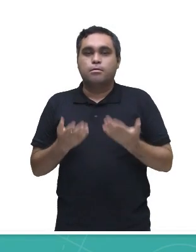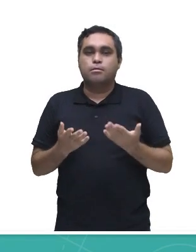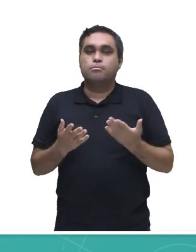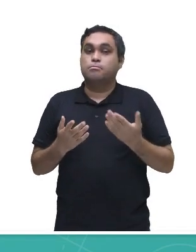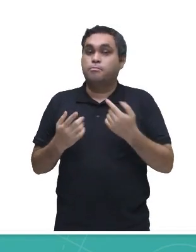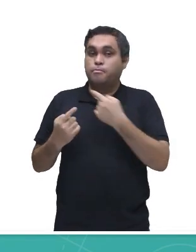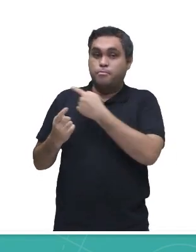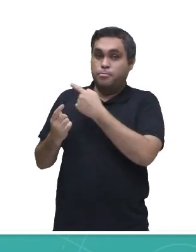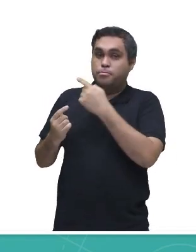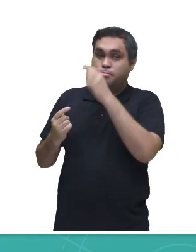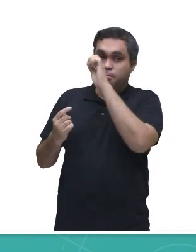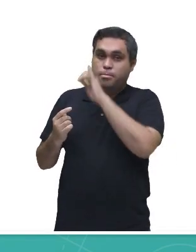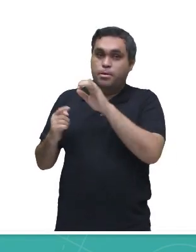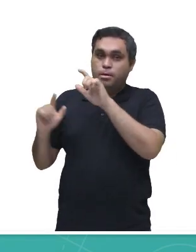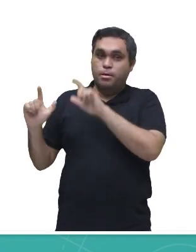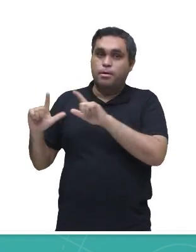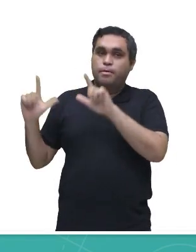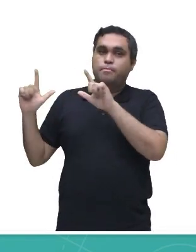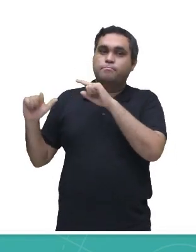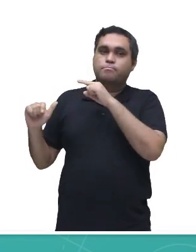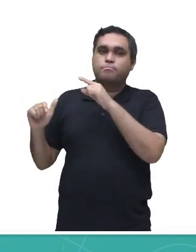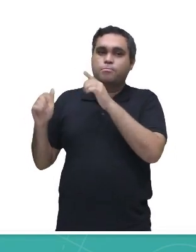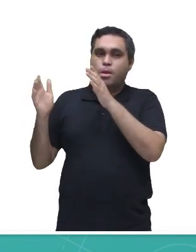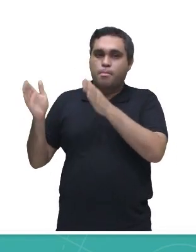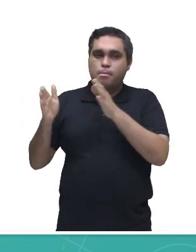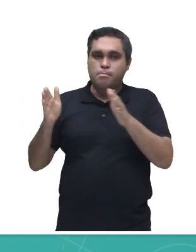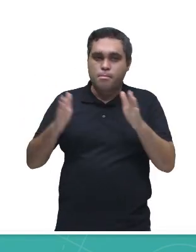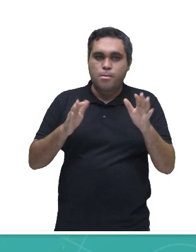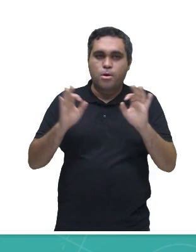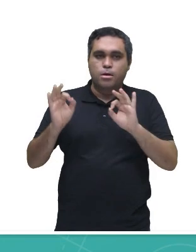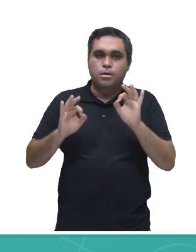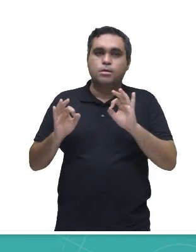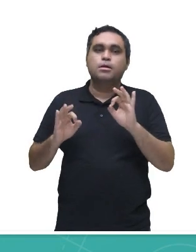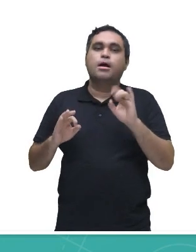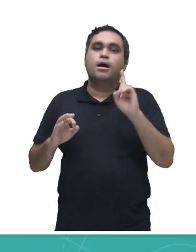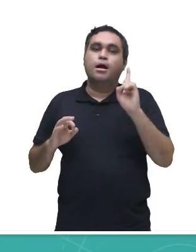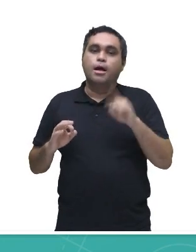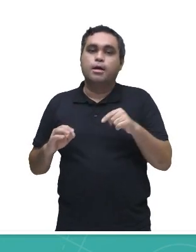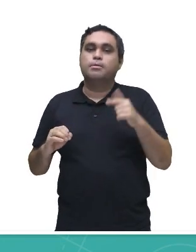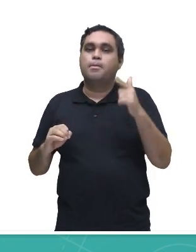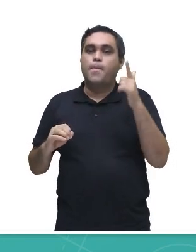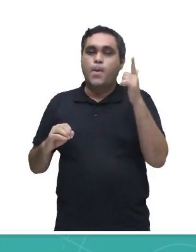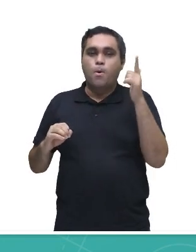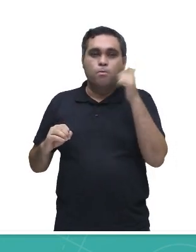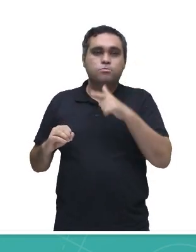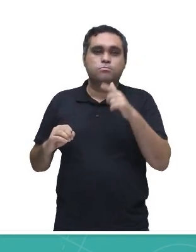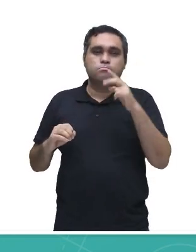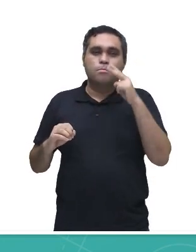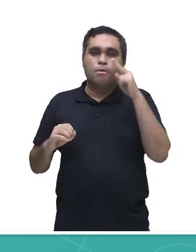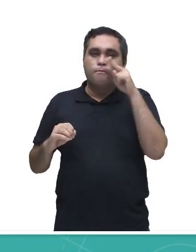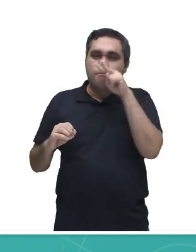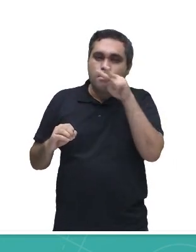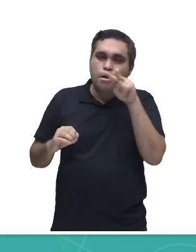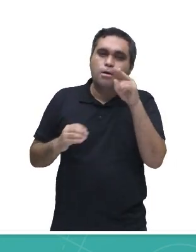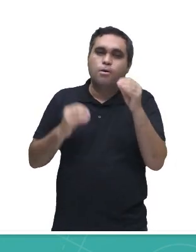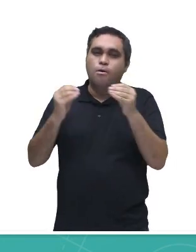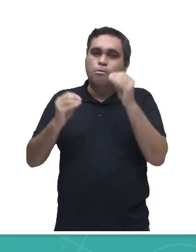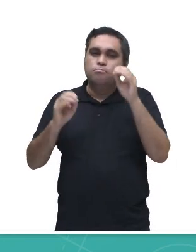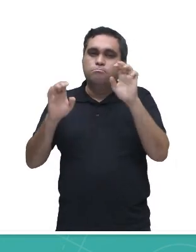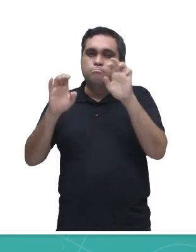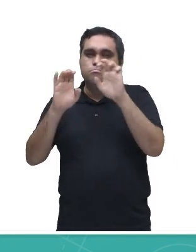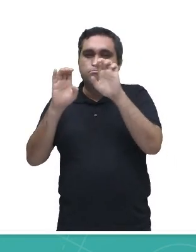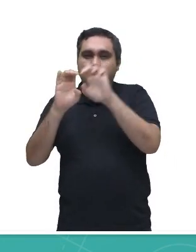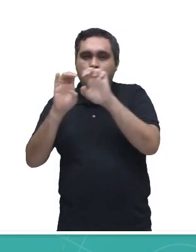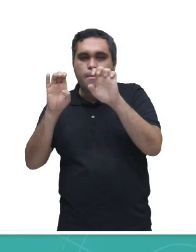cartela. Níveis de organização são níveis em que podemos observar como as estruturas de um ser